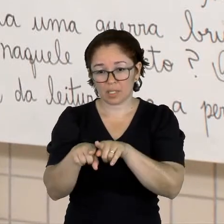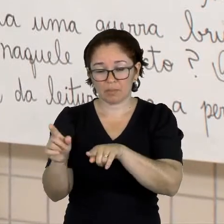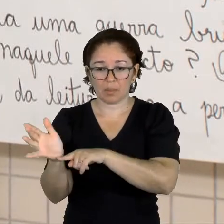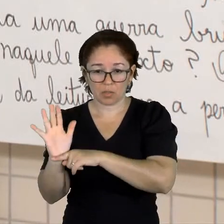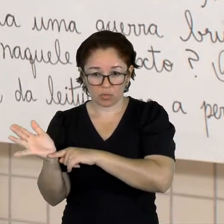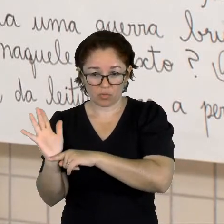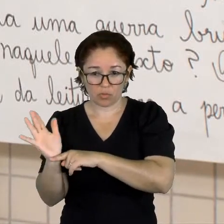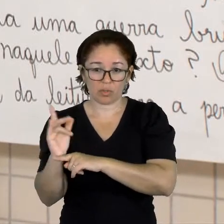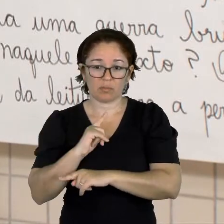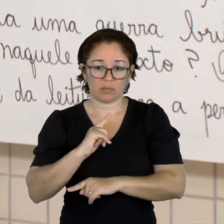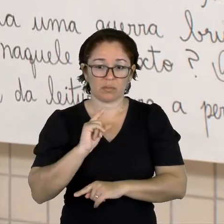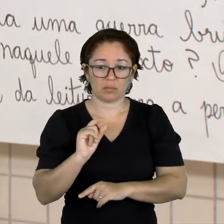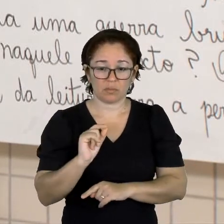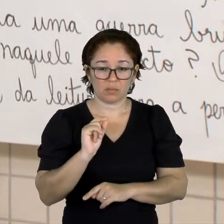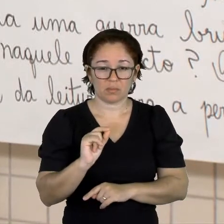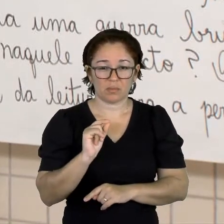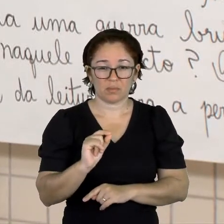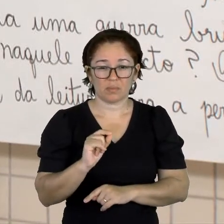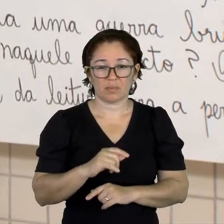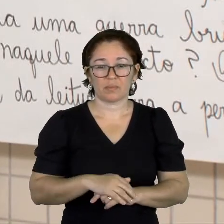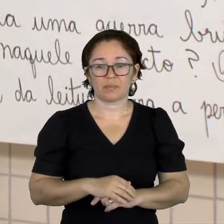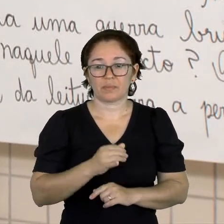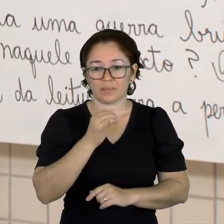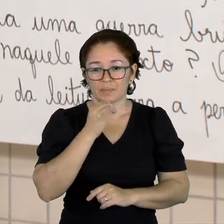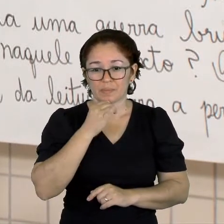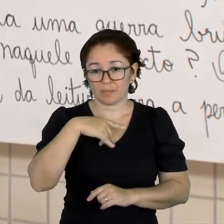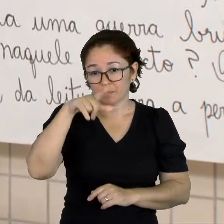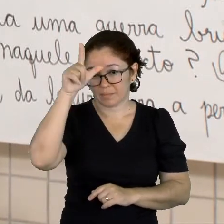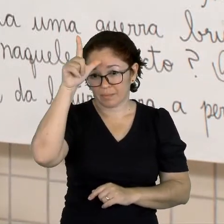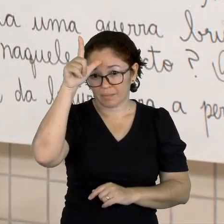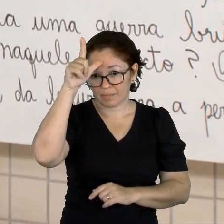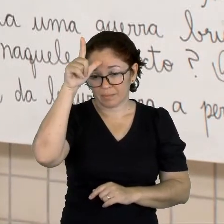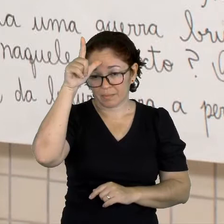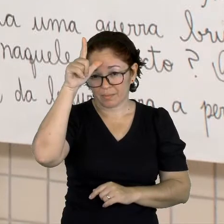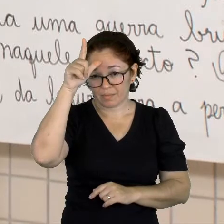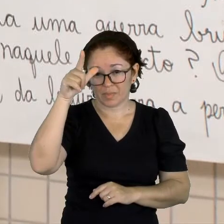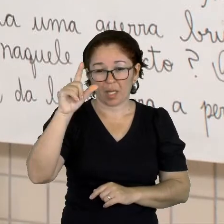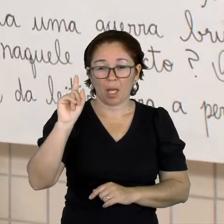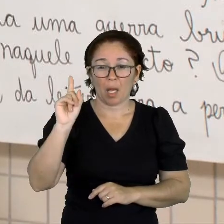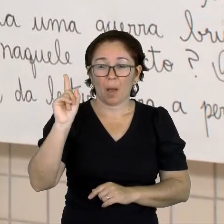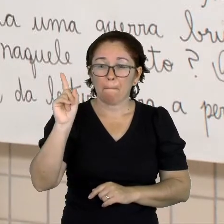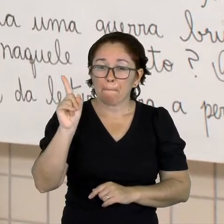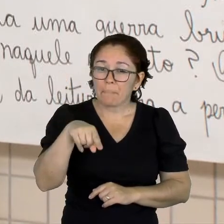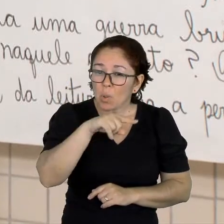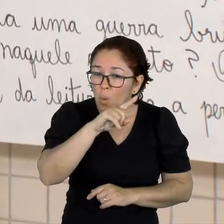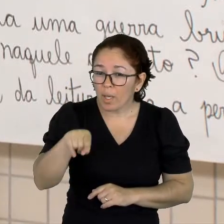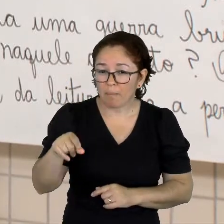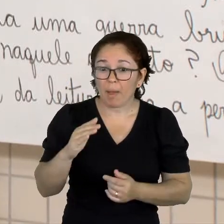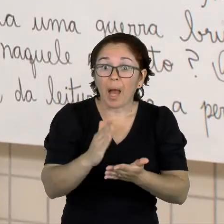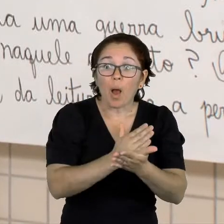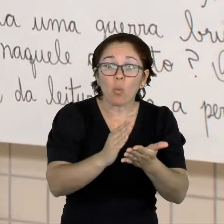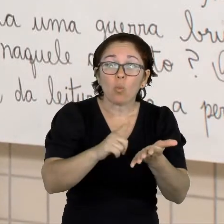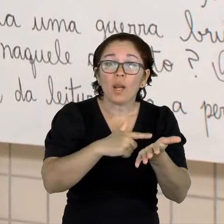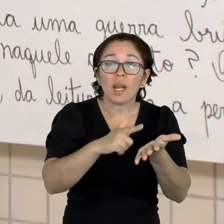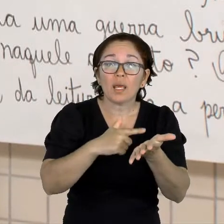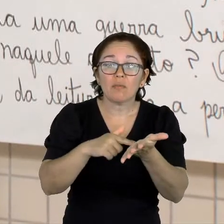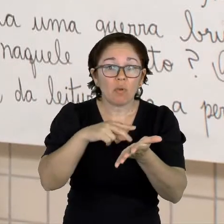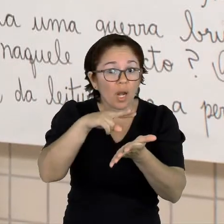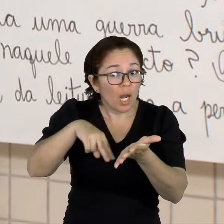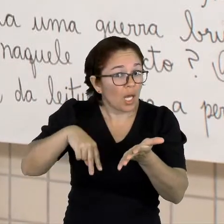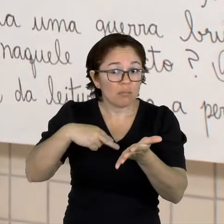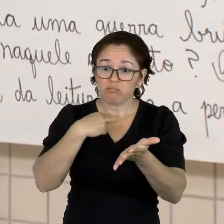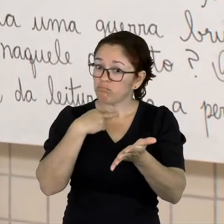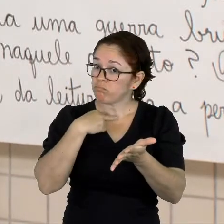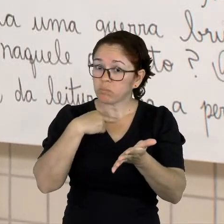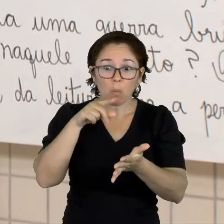Vocês sabem que os alemães, eles proibiam a leitura de determinados livros esses que